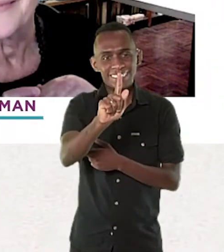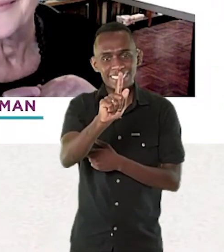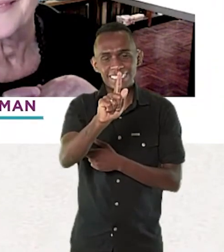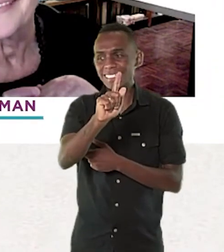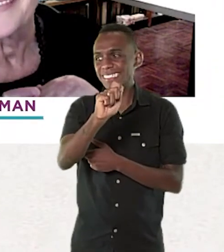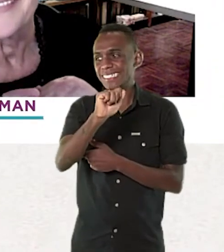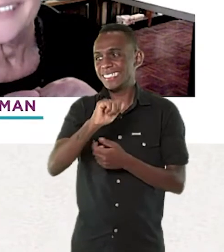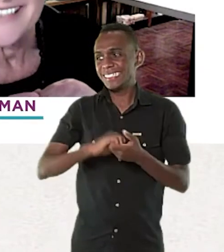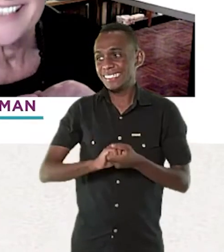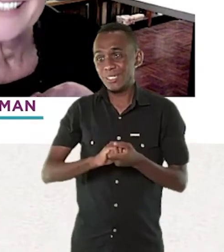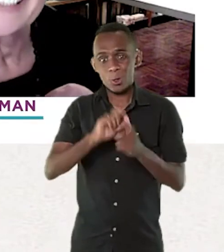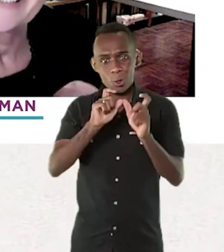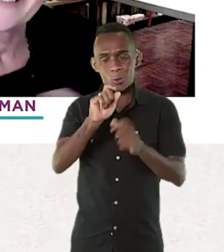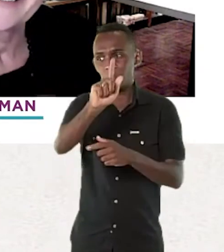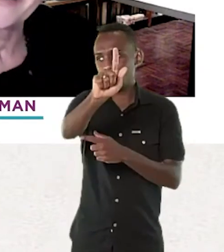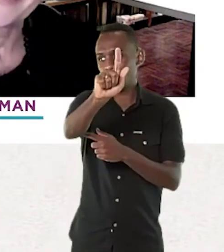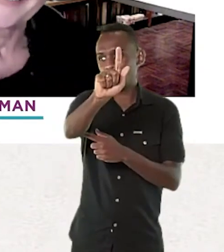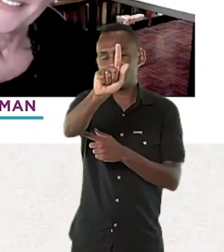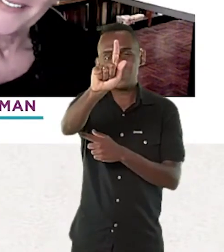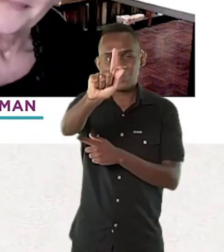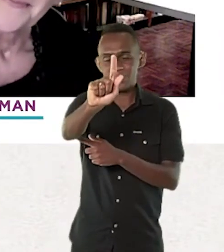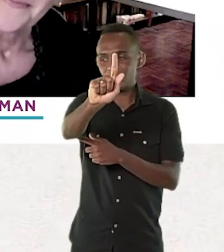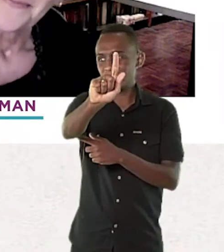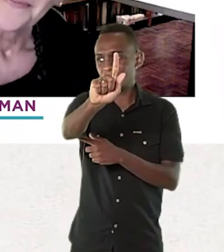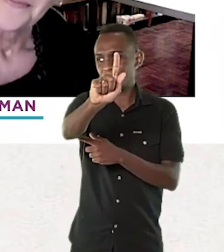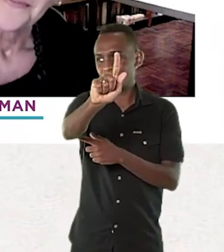Beigelman em Libras.